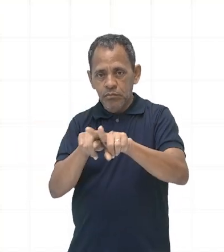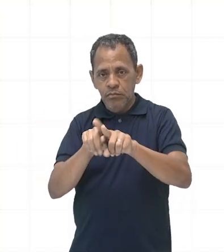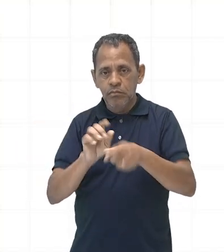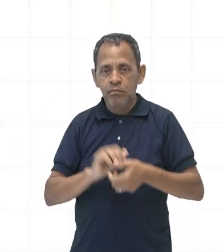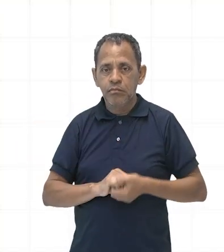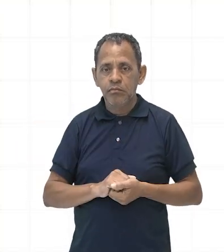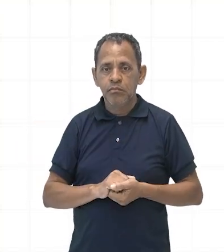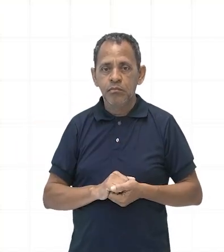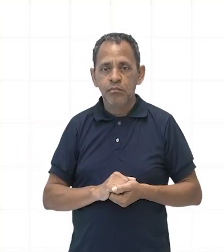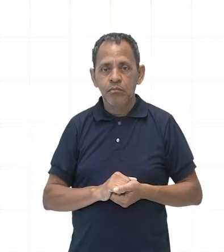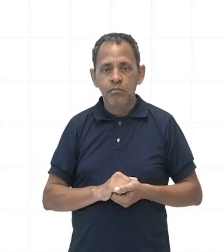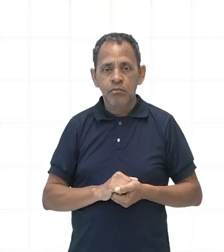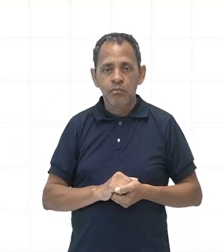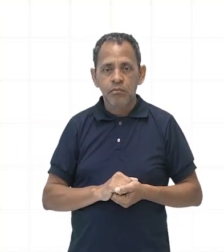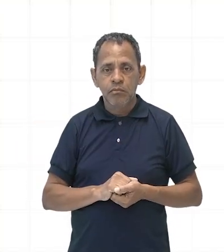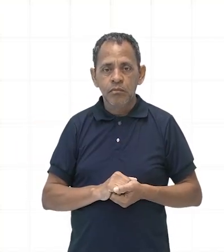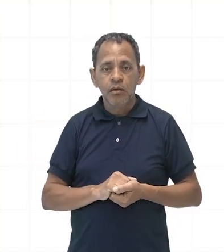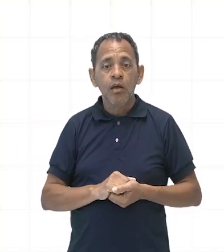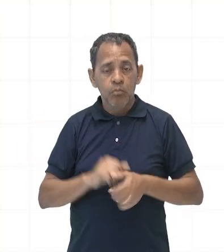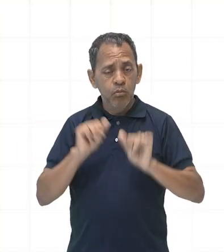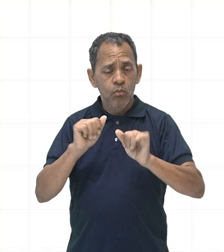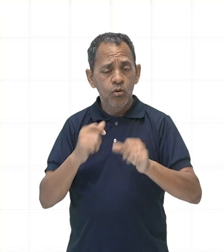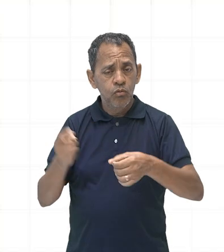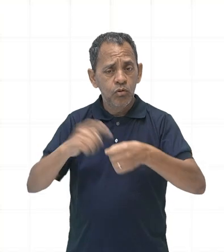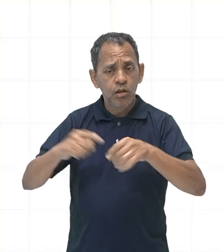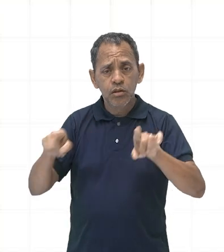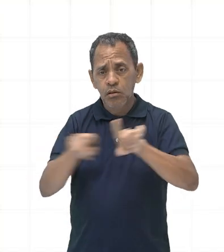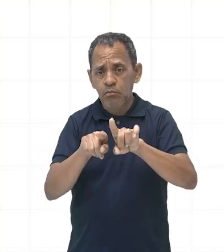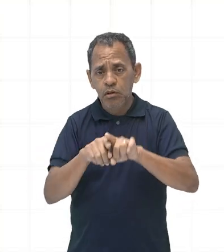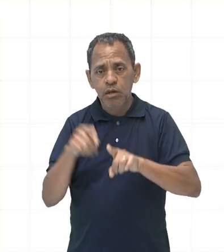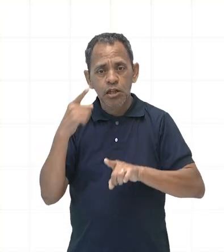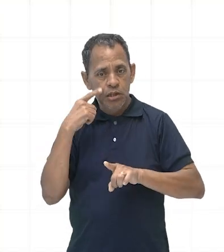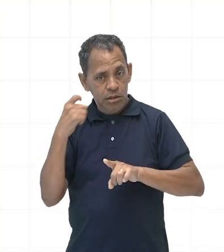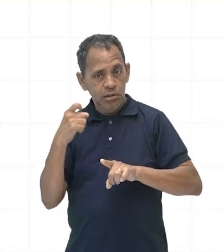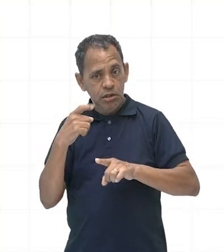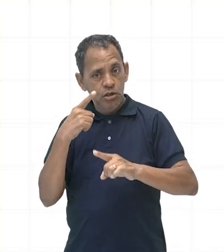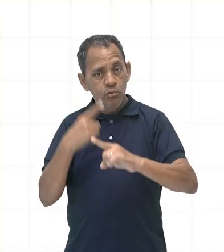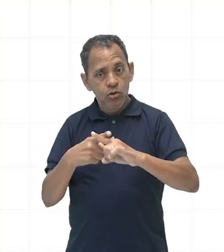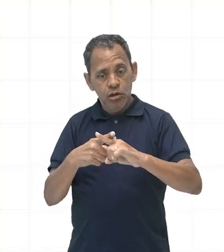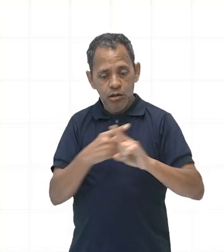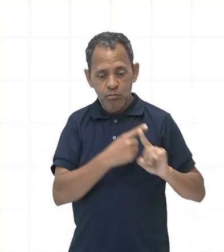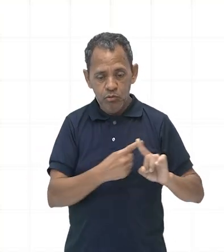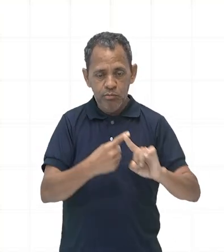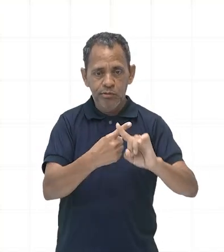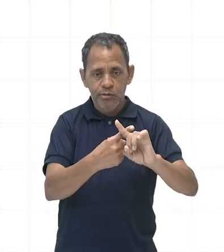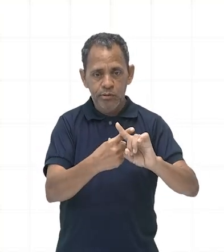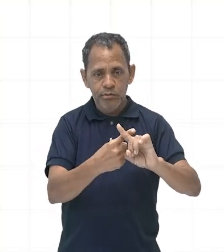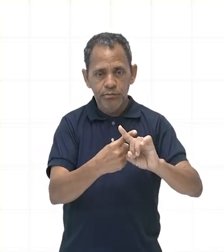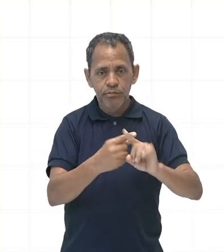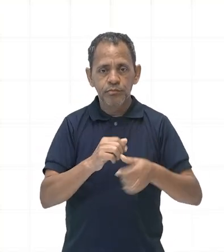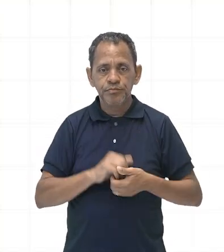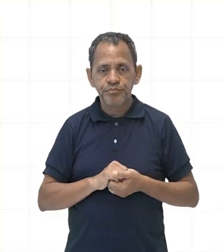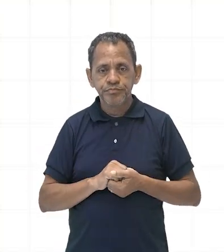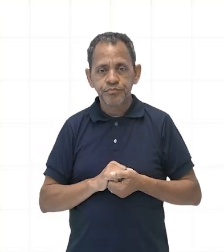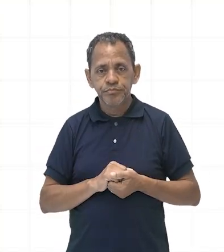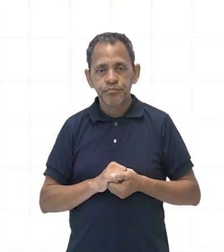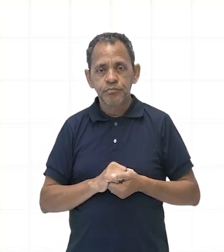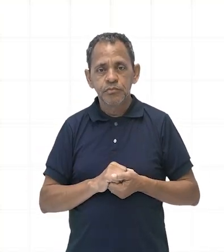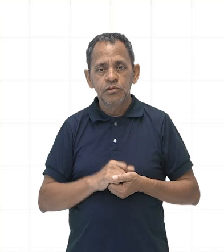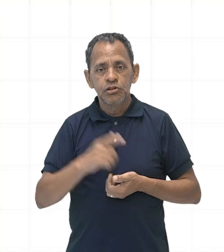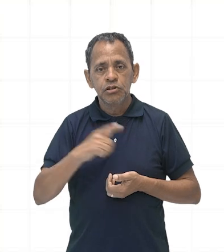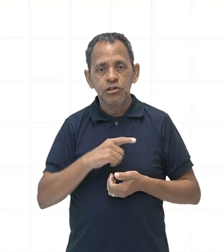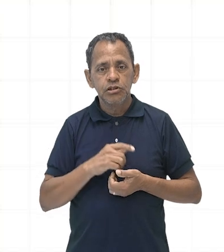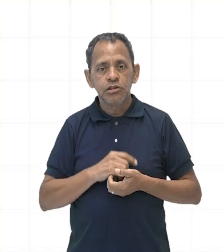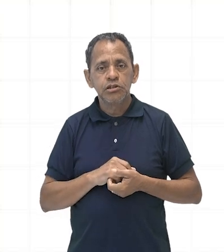quase tudo que vai, eu posso voltar. É mais interessante eu voltar à propriedade. Ou seja, como eles têm o